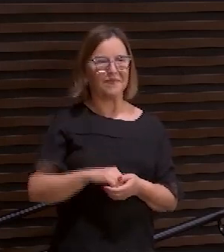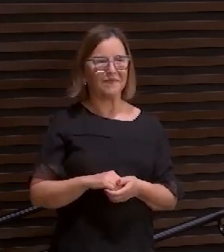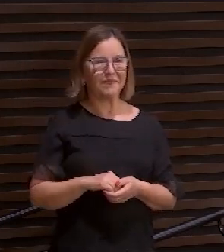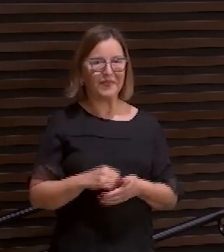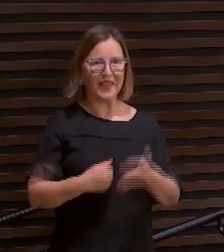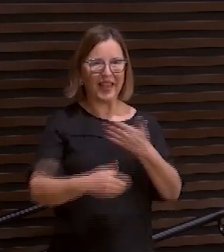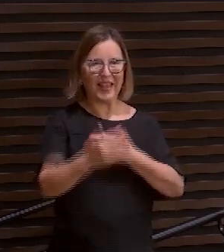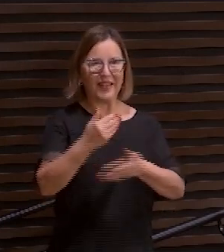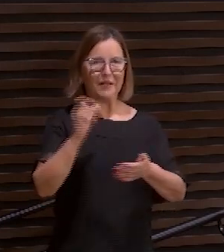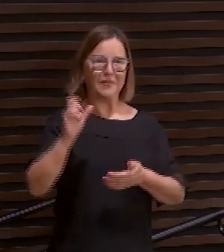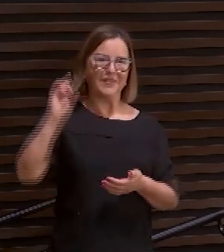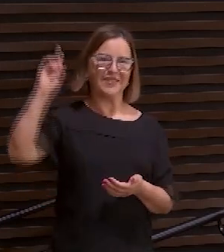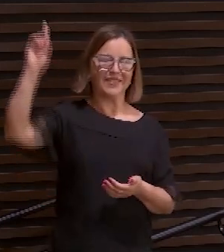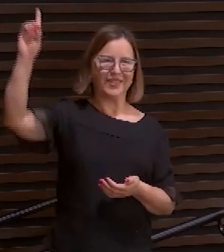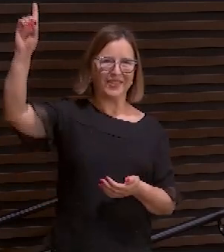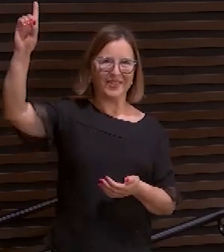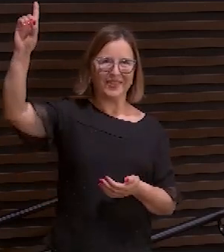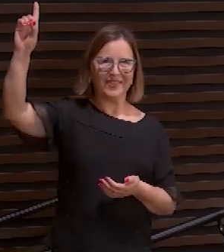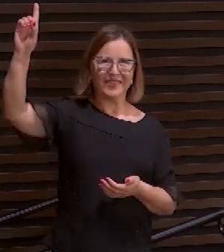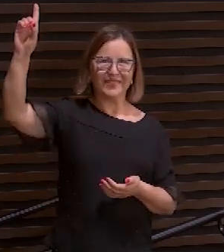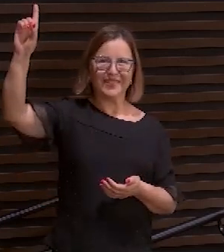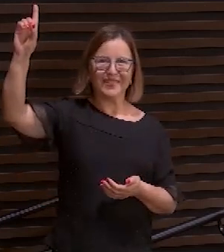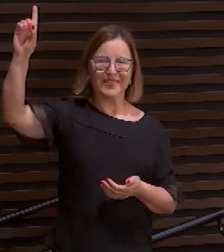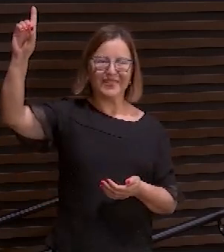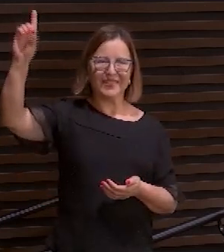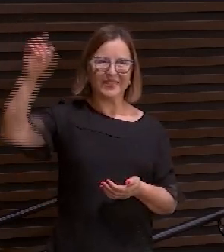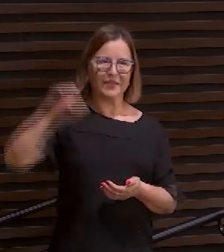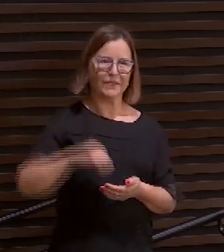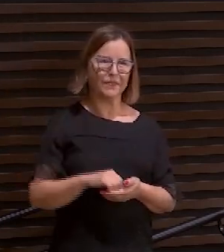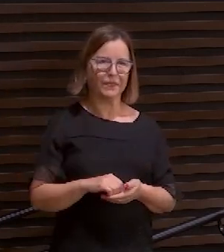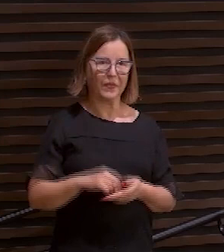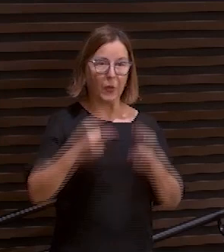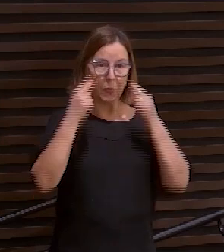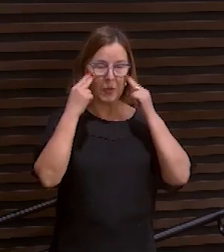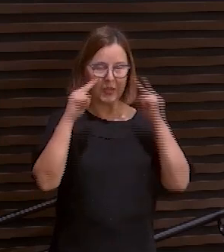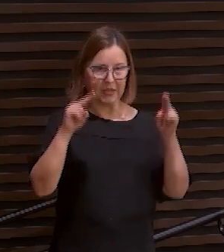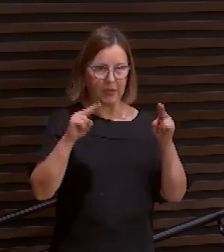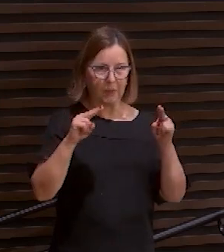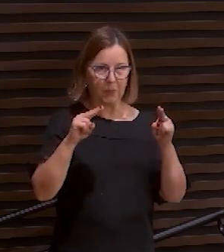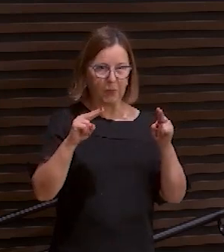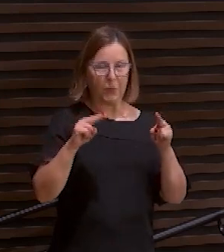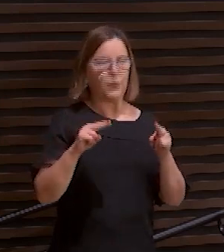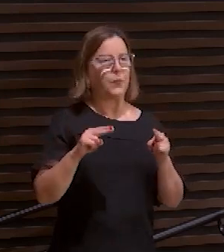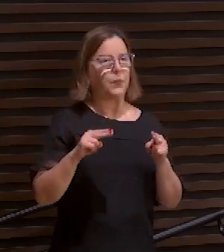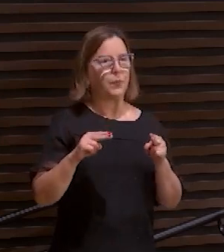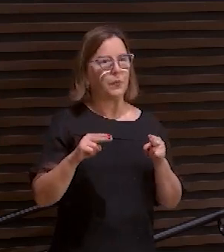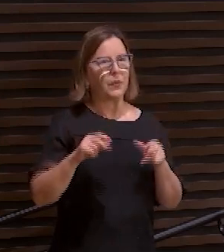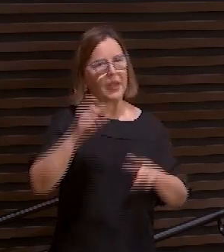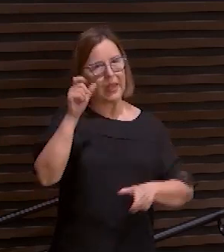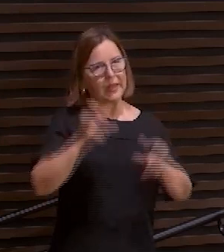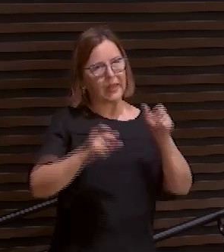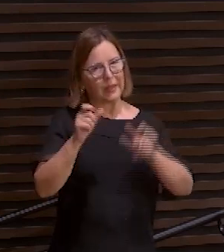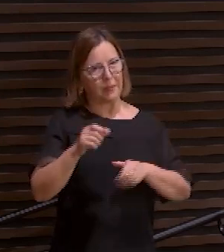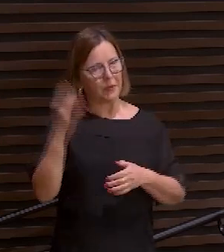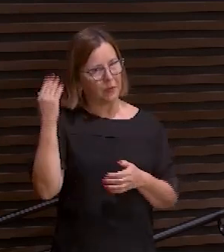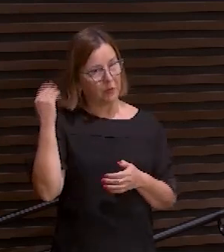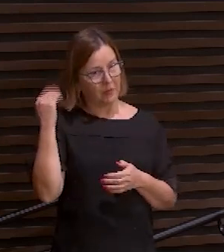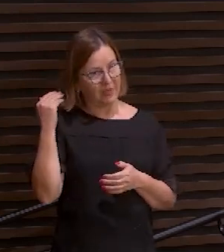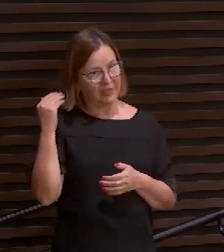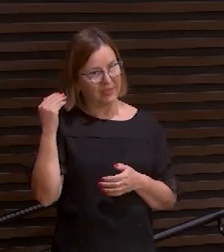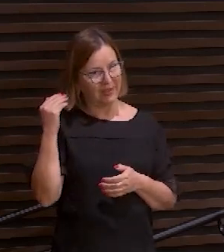através da palavra de Deus. O testemunho dos antigos, que nós vamos então tratar no outro dia,